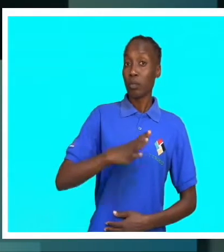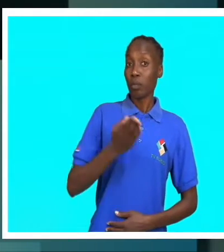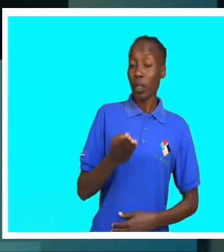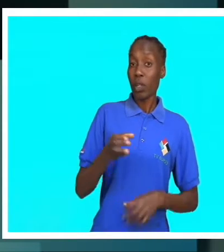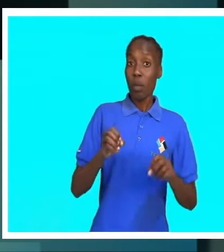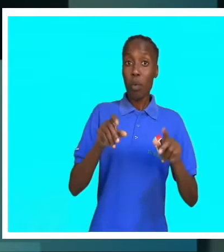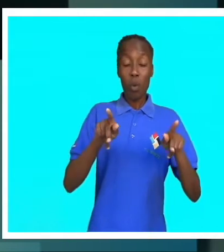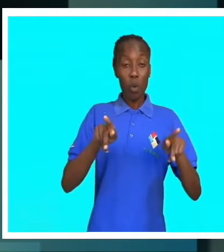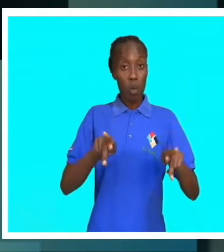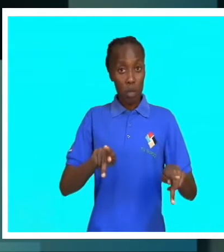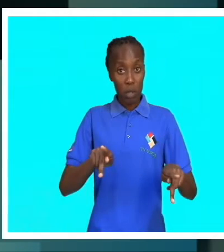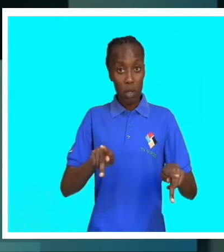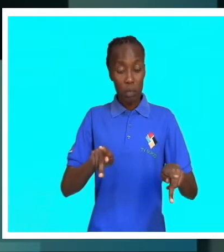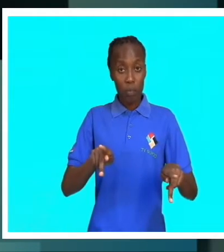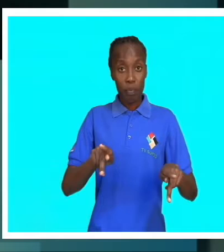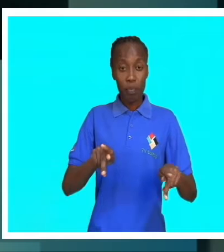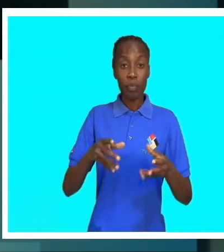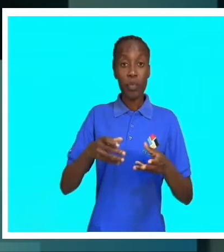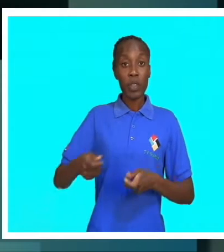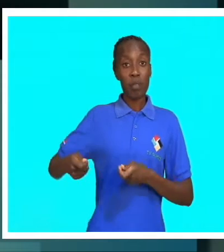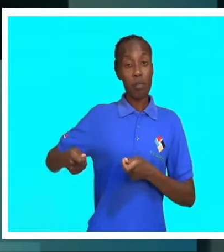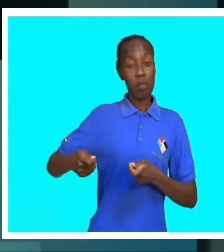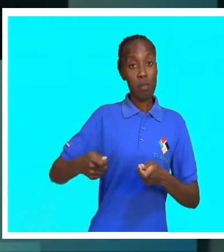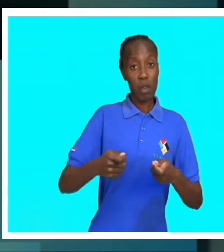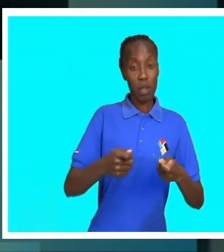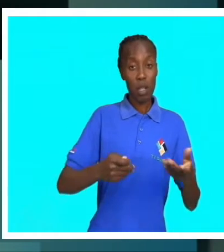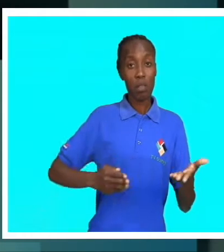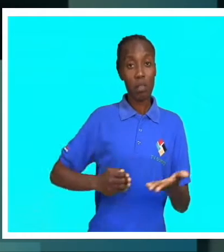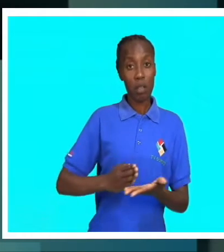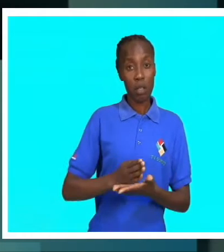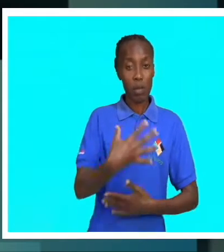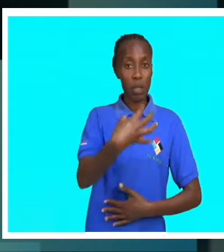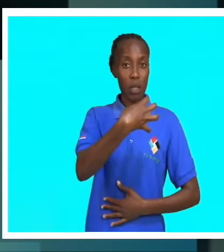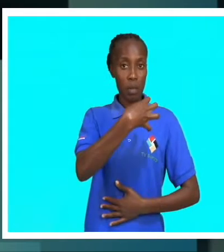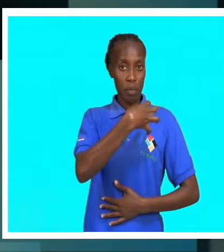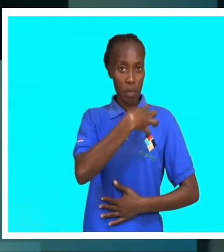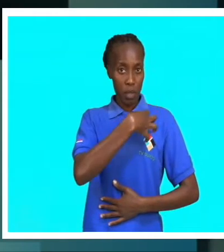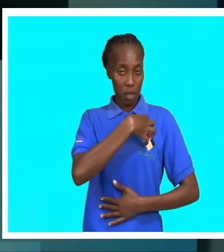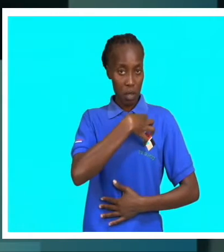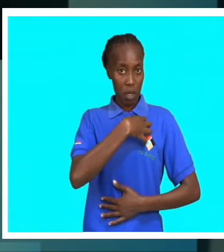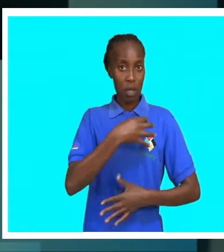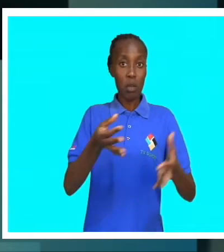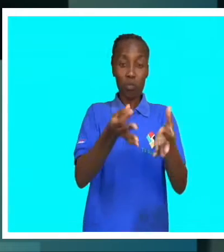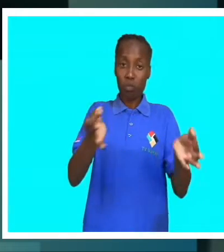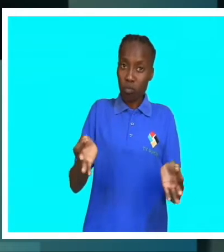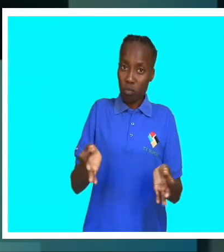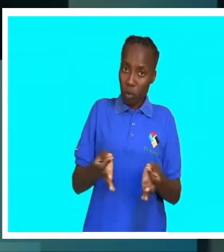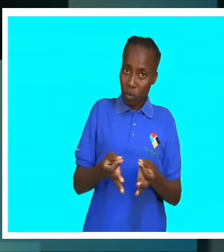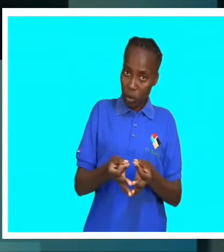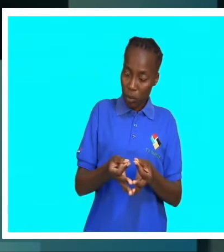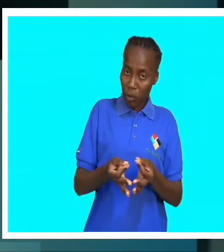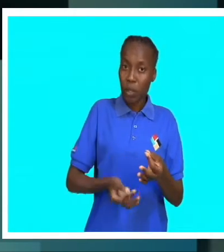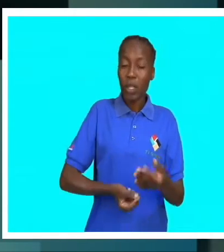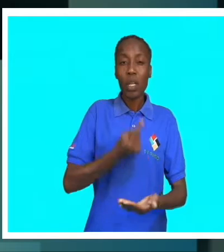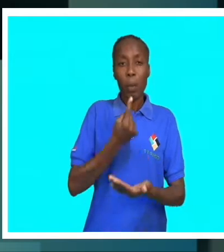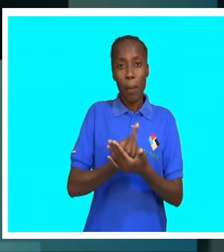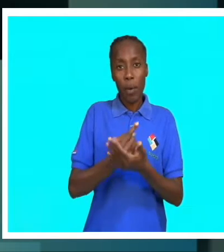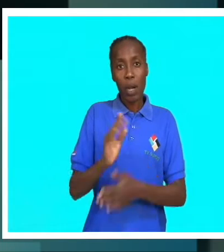oportunidade de entregar diretamente a ministra, para nós é muito importante,